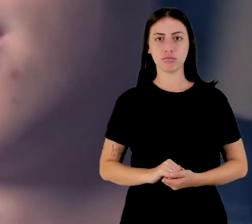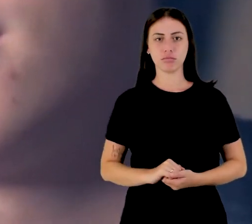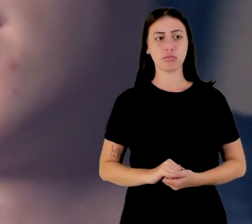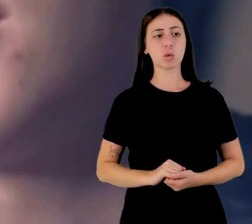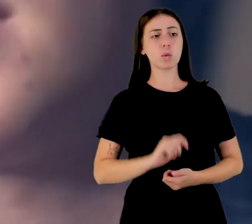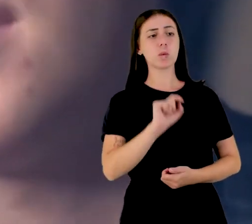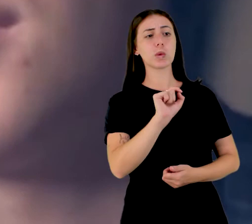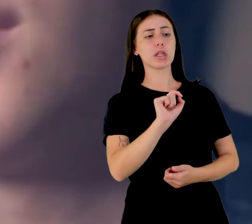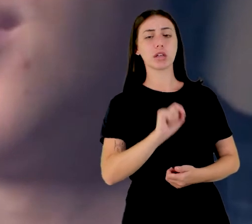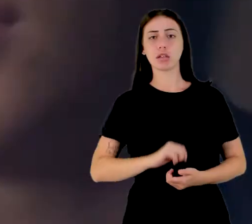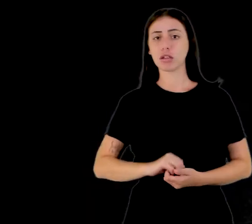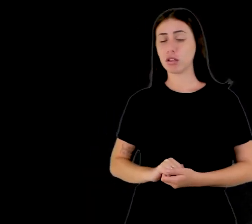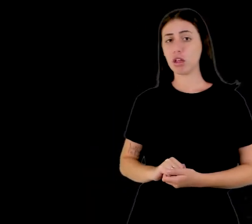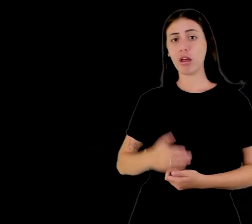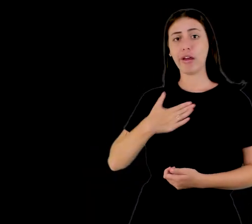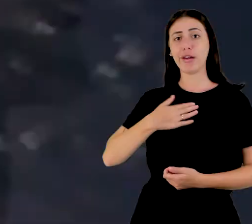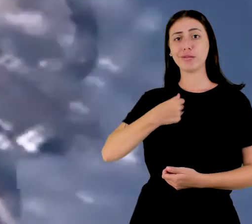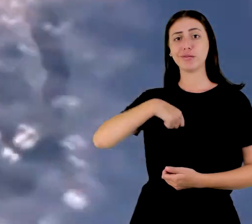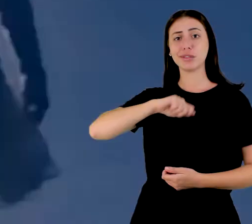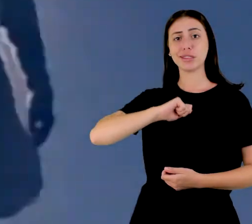Qual que é? Sou menina.